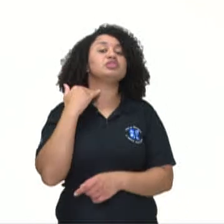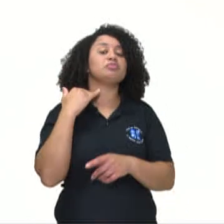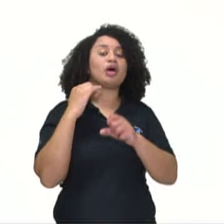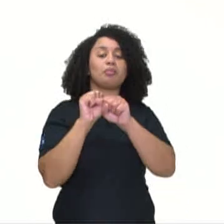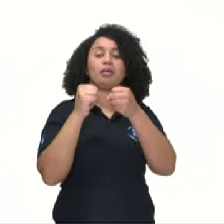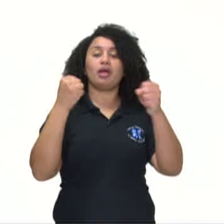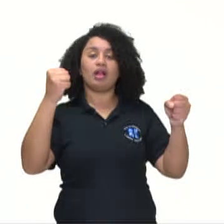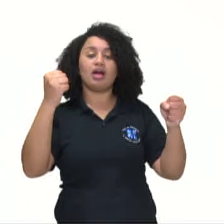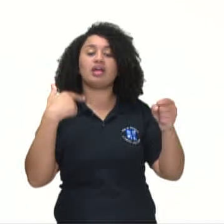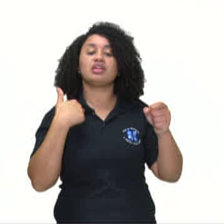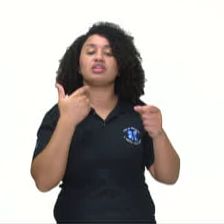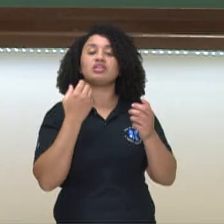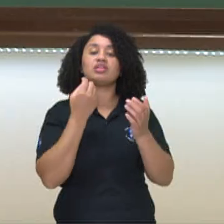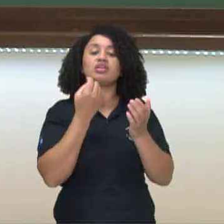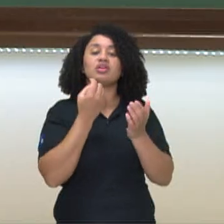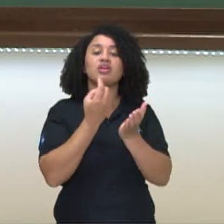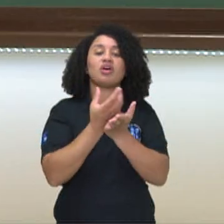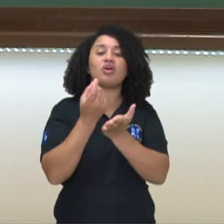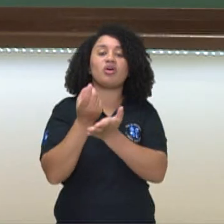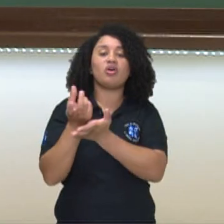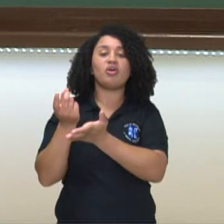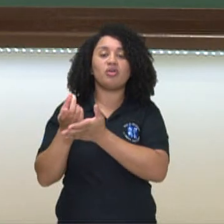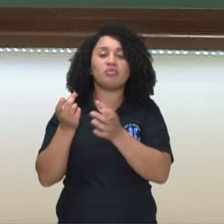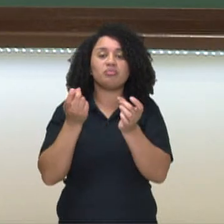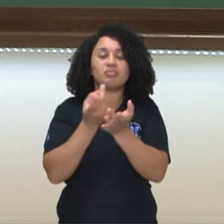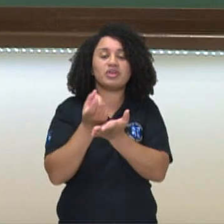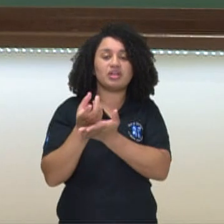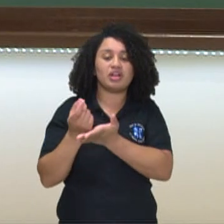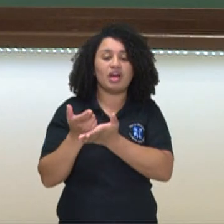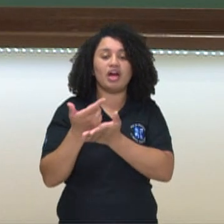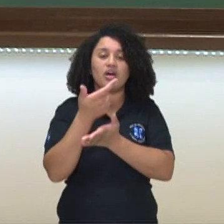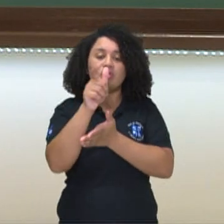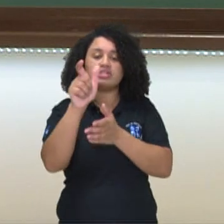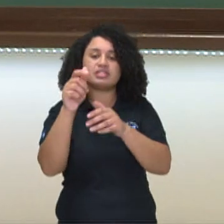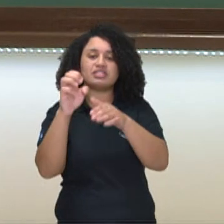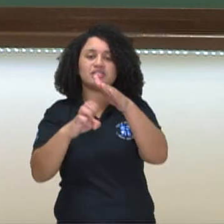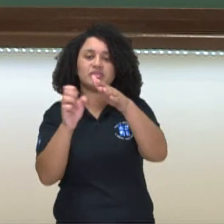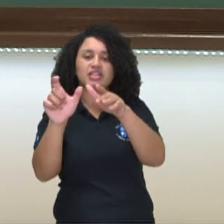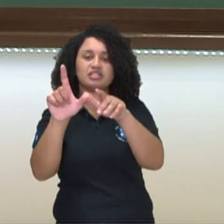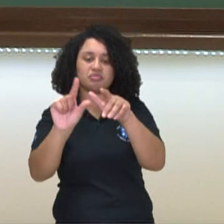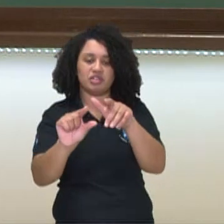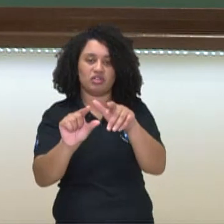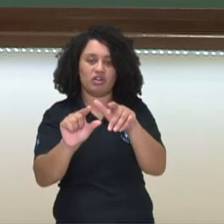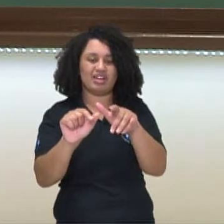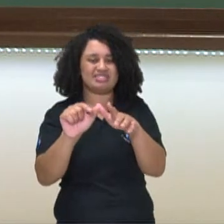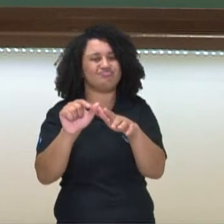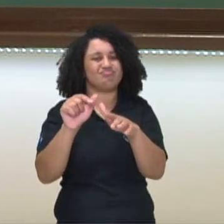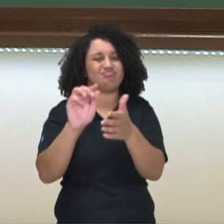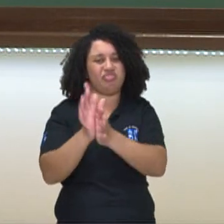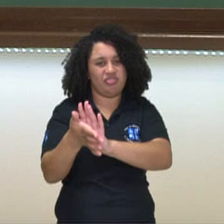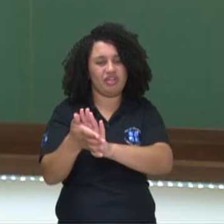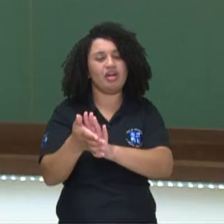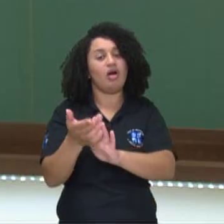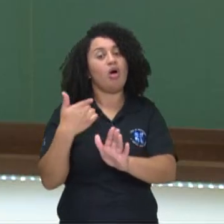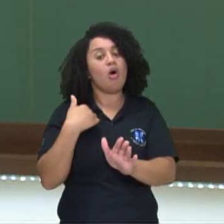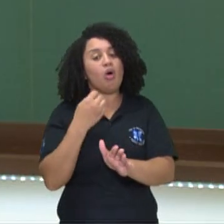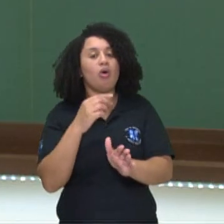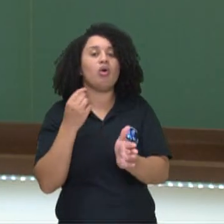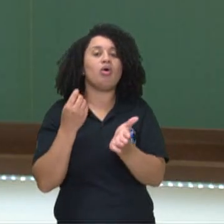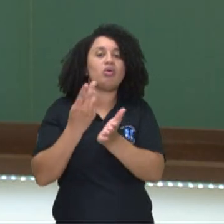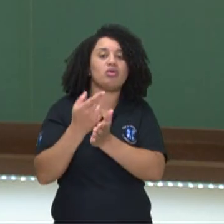começam a comprar ou fazer com que outras menores empresas vão à falência. Desta forma, o que